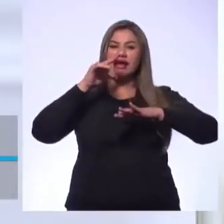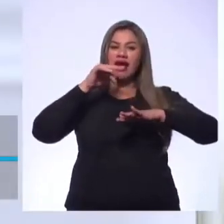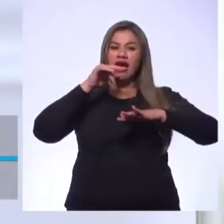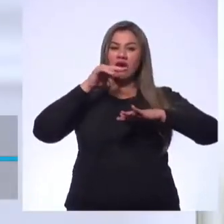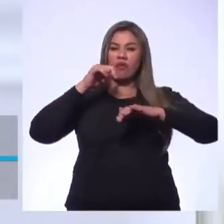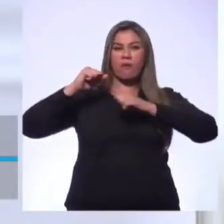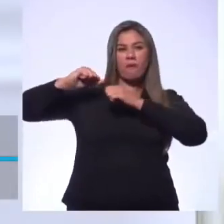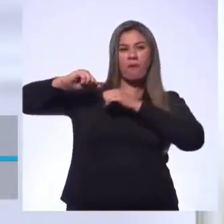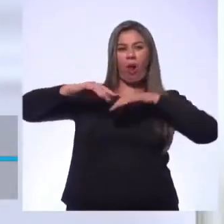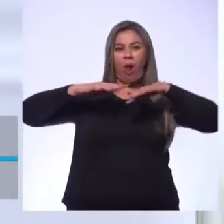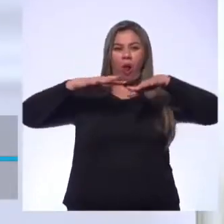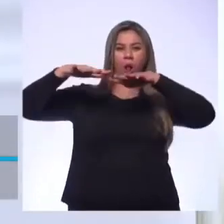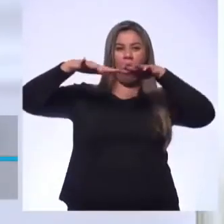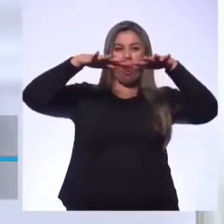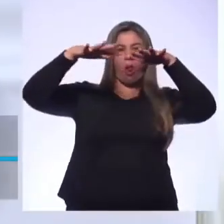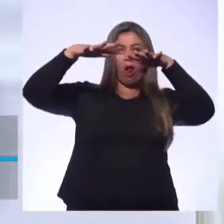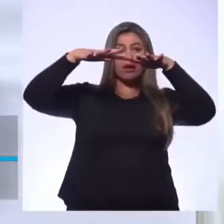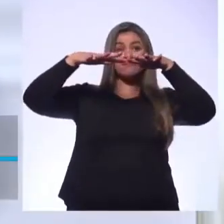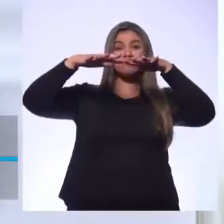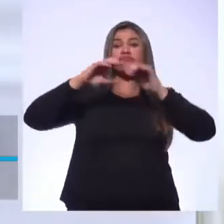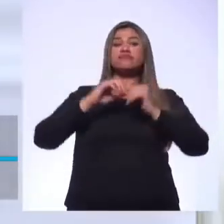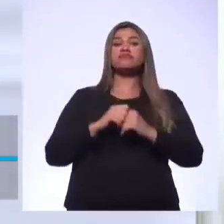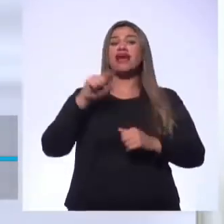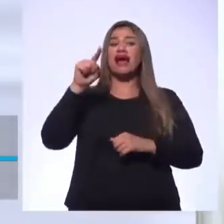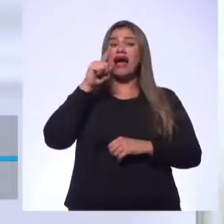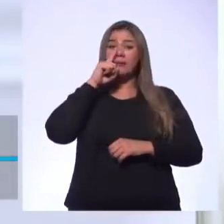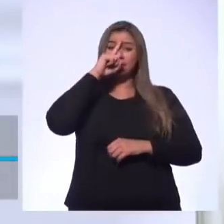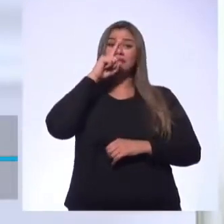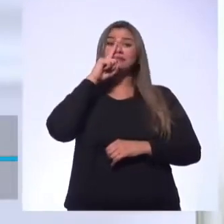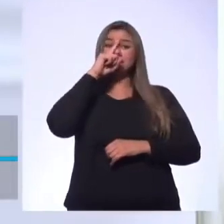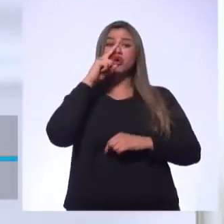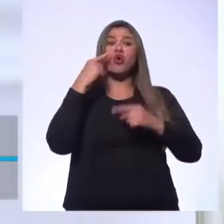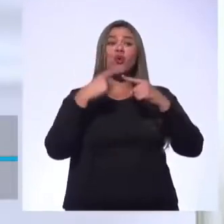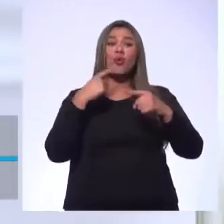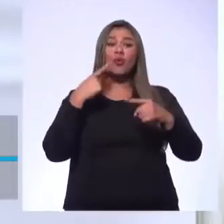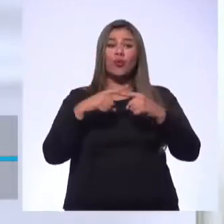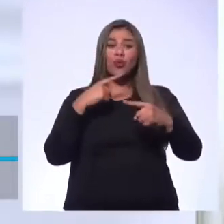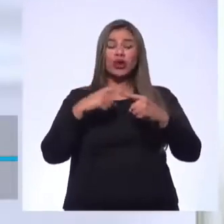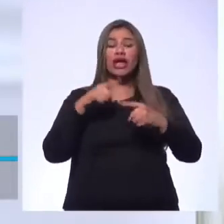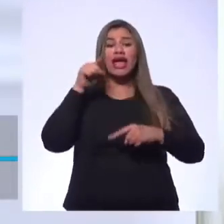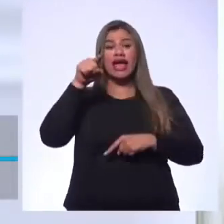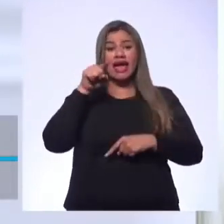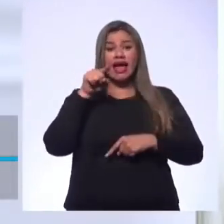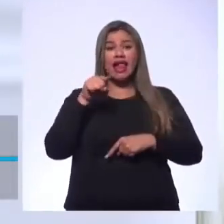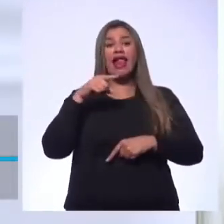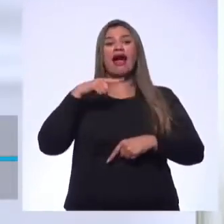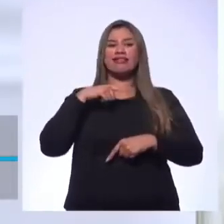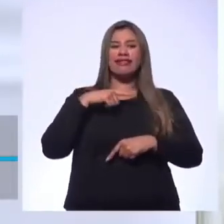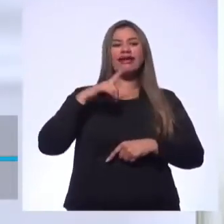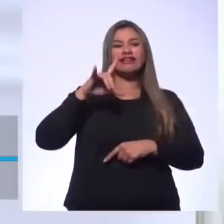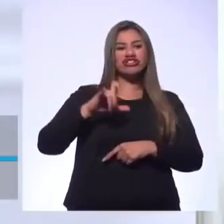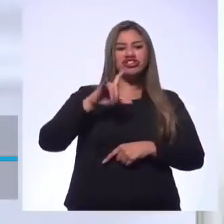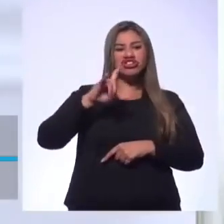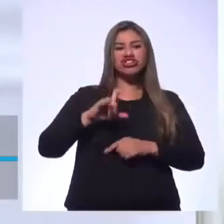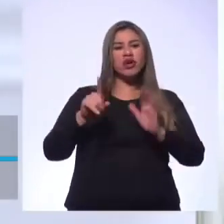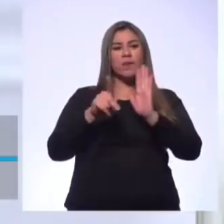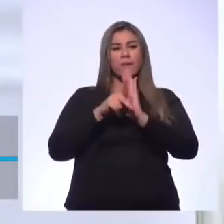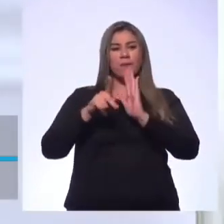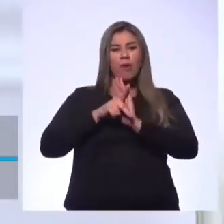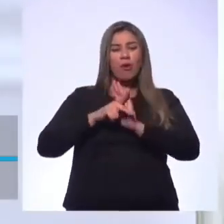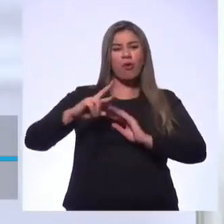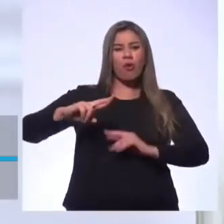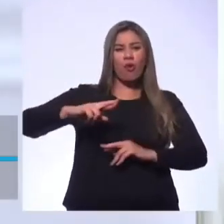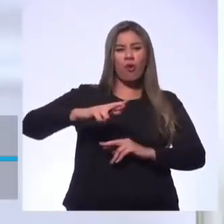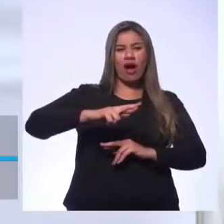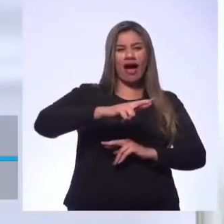contrair leptospirose. É verdade, mas tão perigosa quanto a água de enchente é a lama da enchente. É até mais perigosa, porque a lama ela gruda, né, na pele